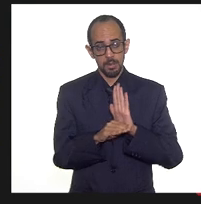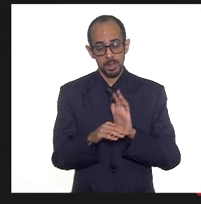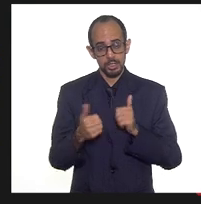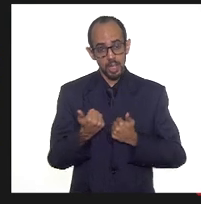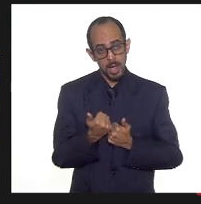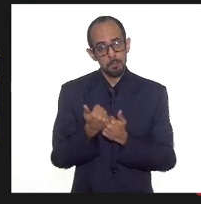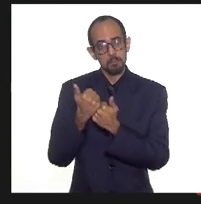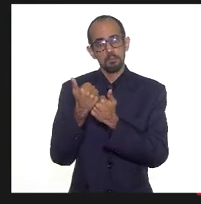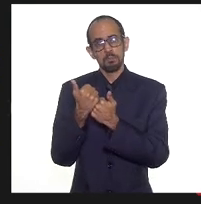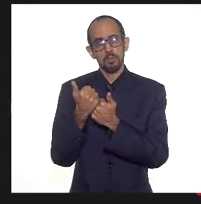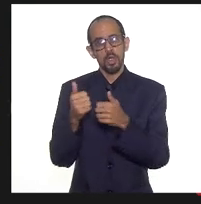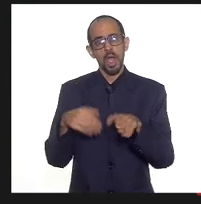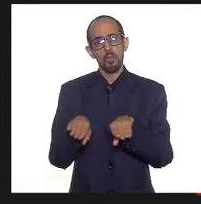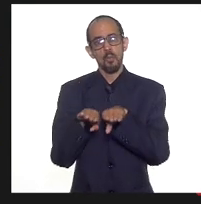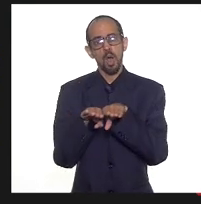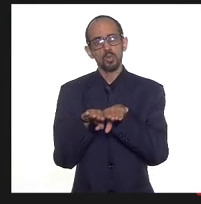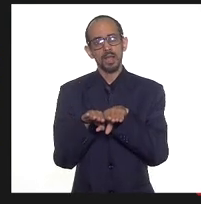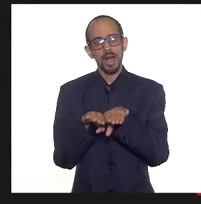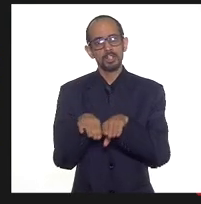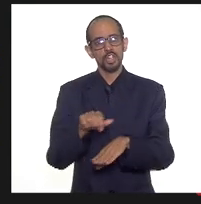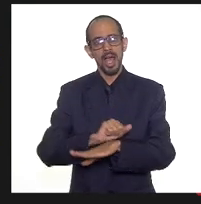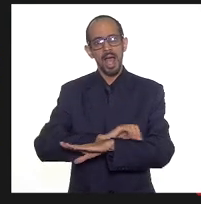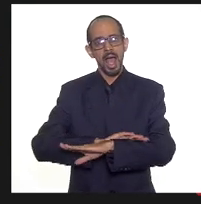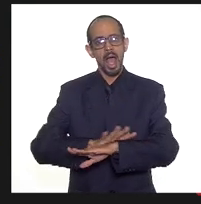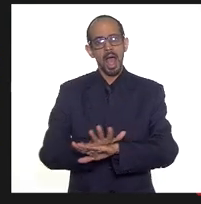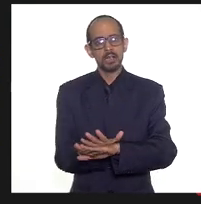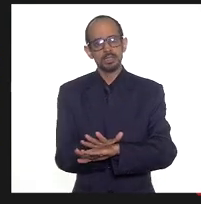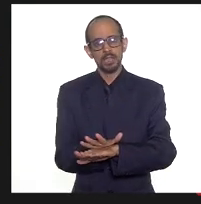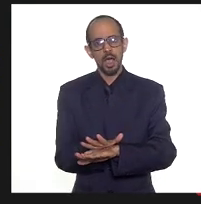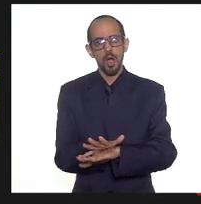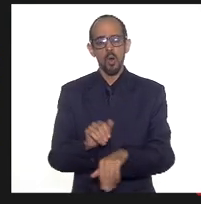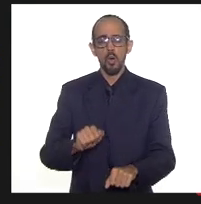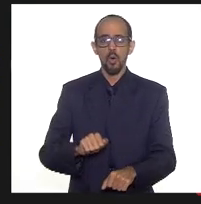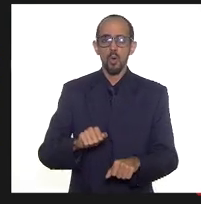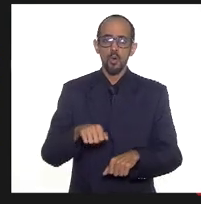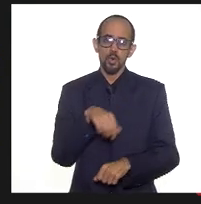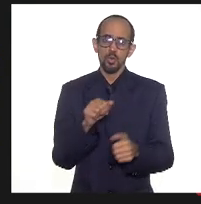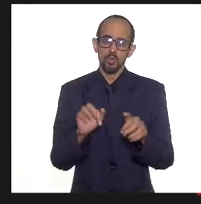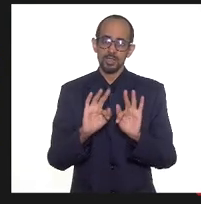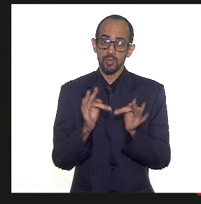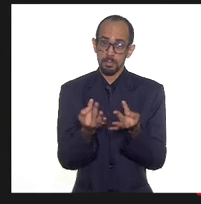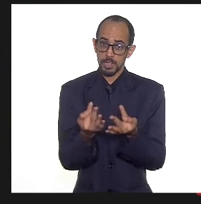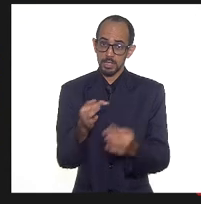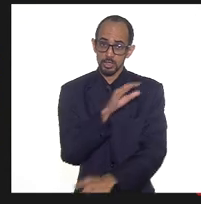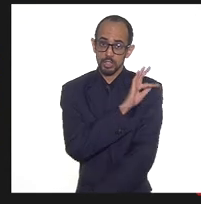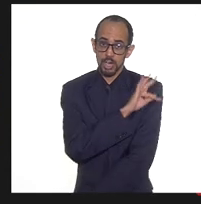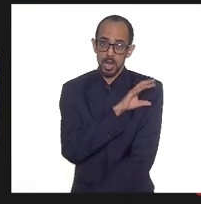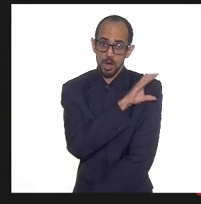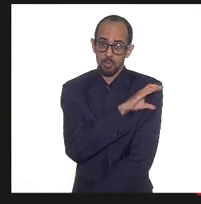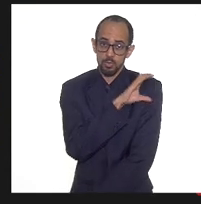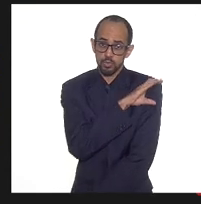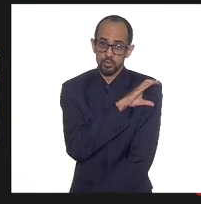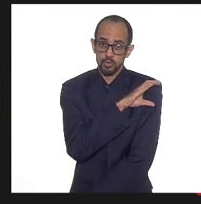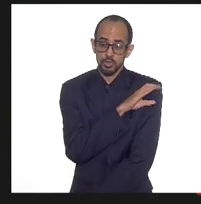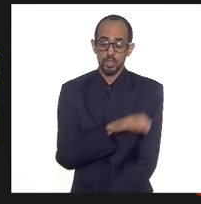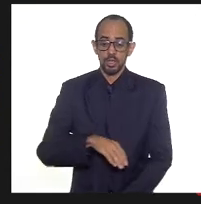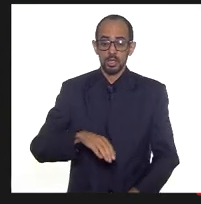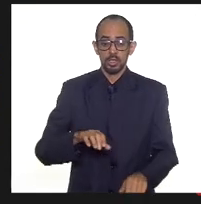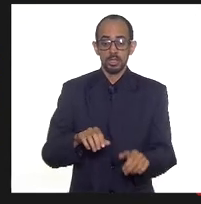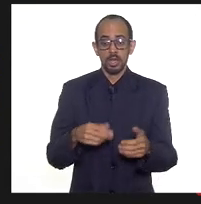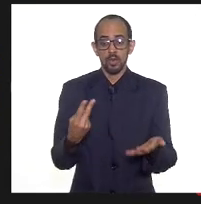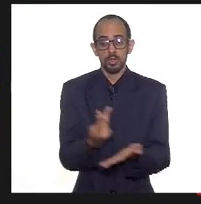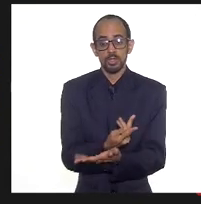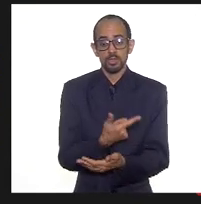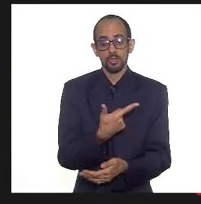da Secretaria Municipal de Família e Assistência Social de Campos, que resultou, então, em 2015, na participação